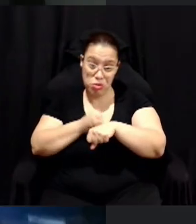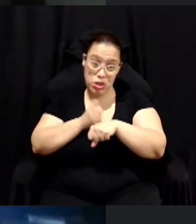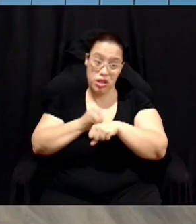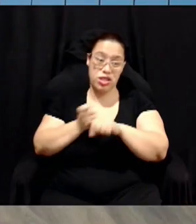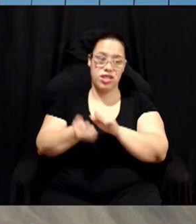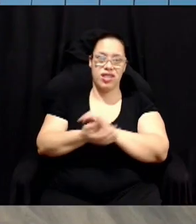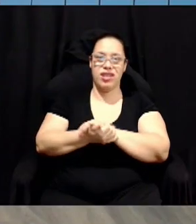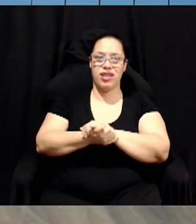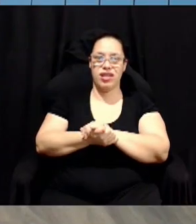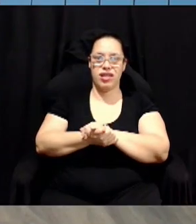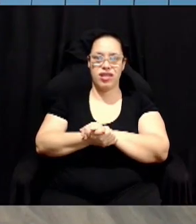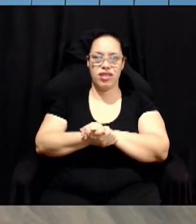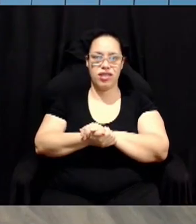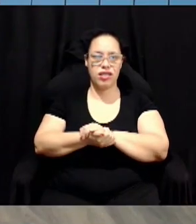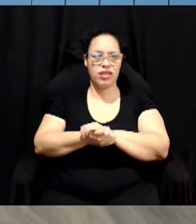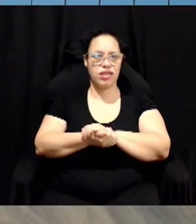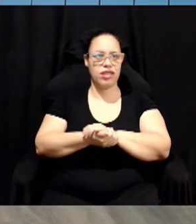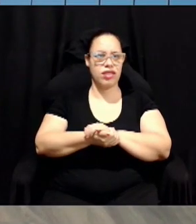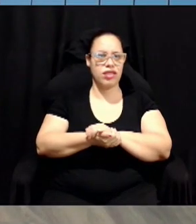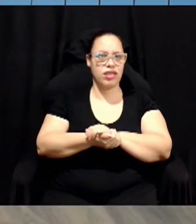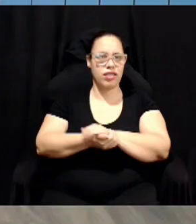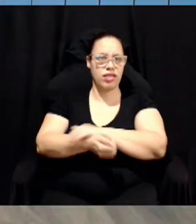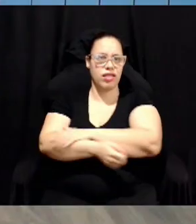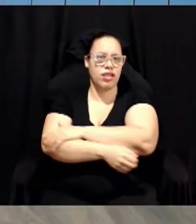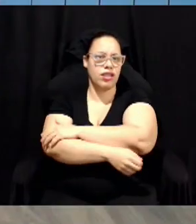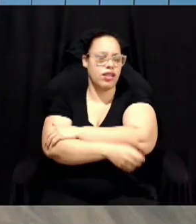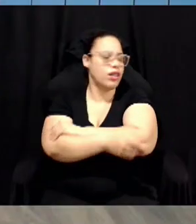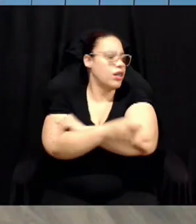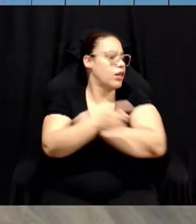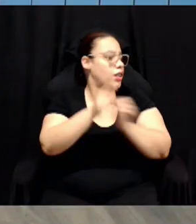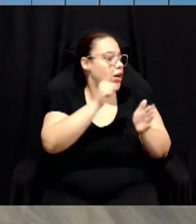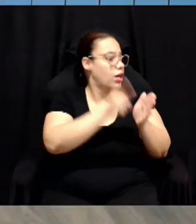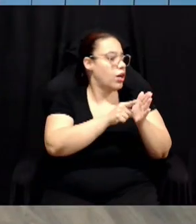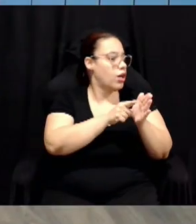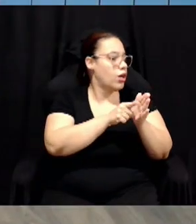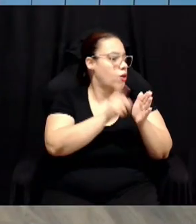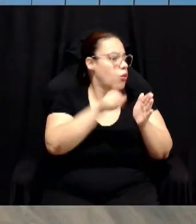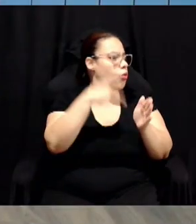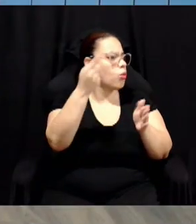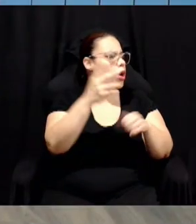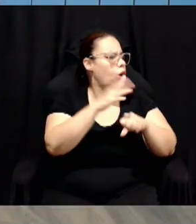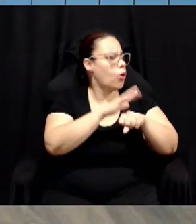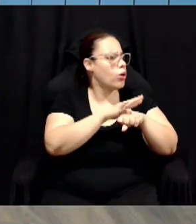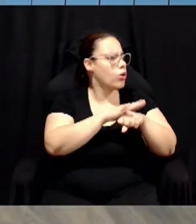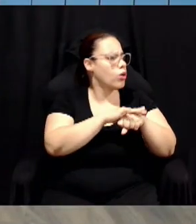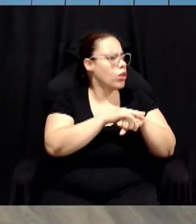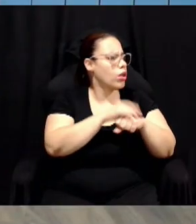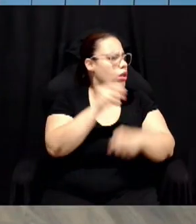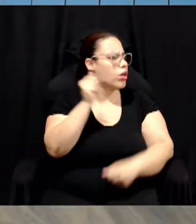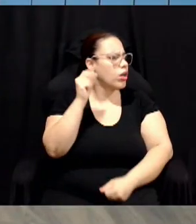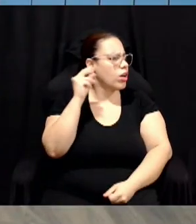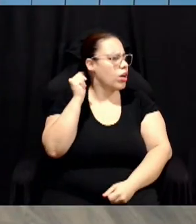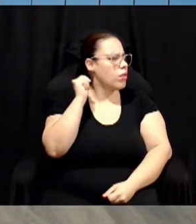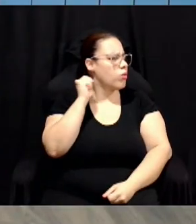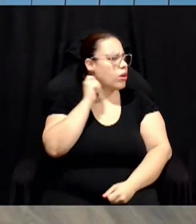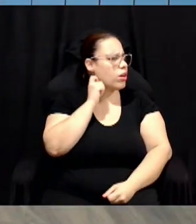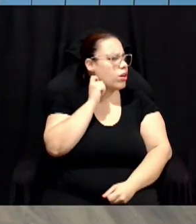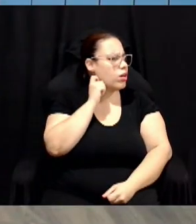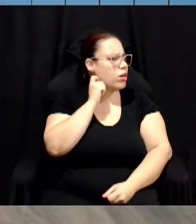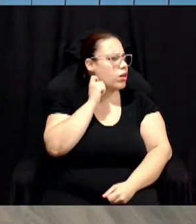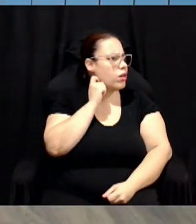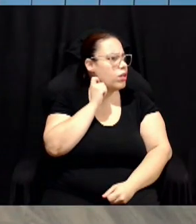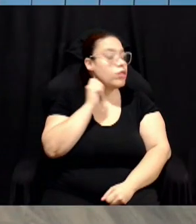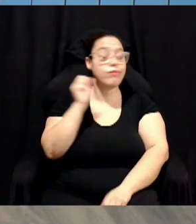Disse até, né, que Então, chegou a ser diagnosticada com uma outra doença, né, na época. sim,